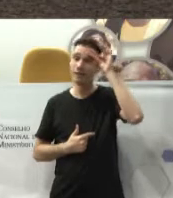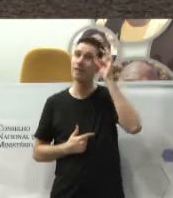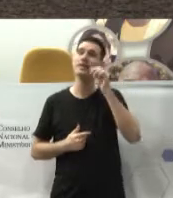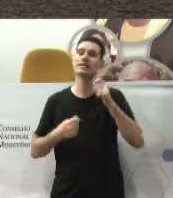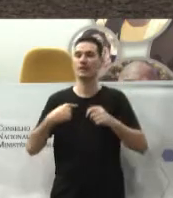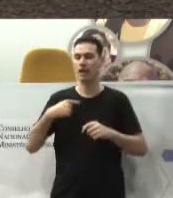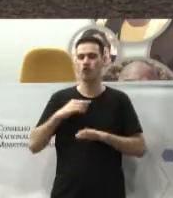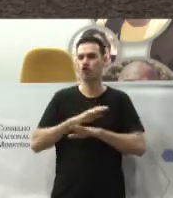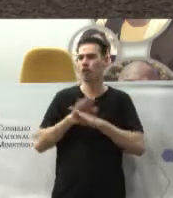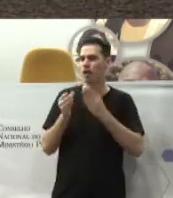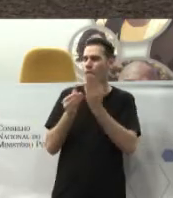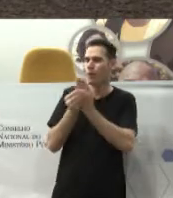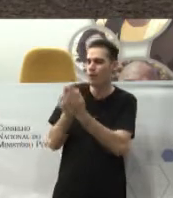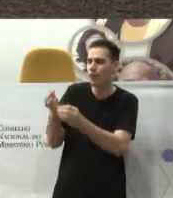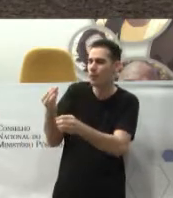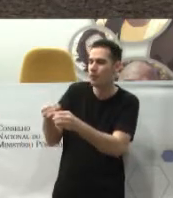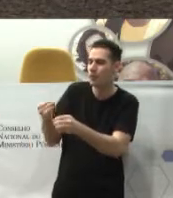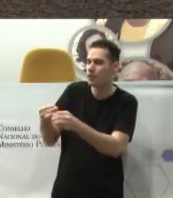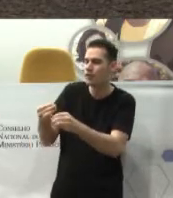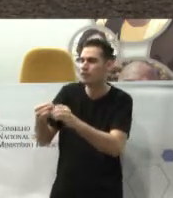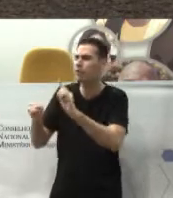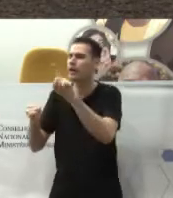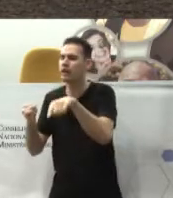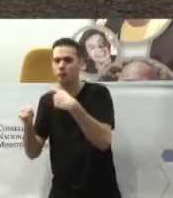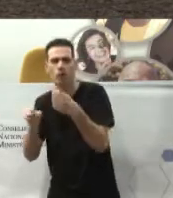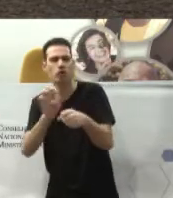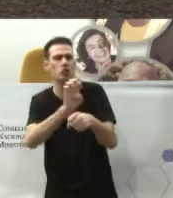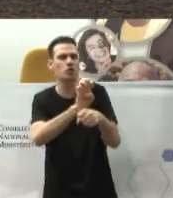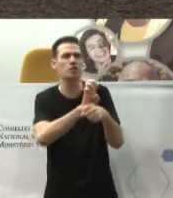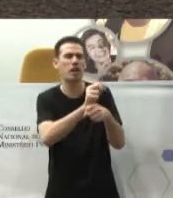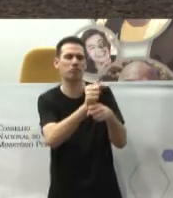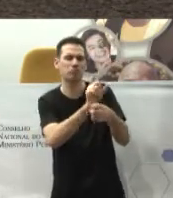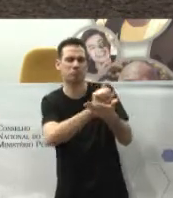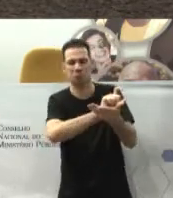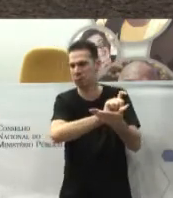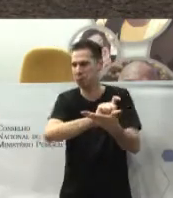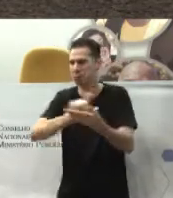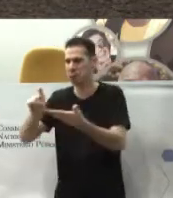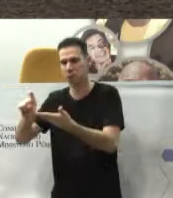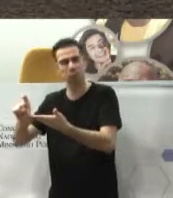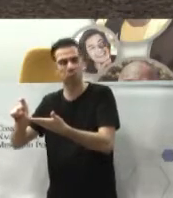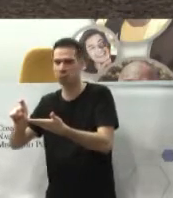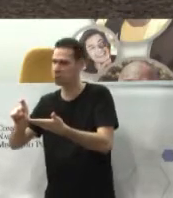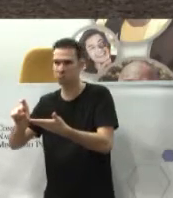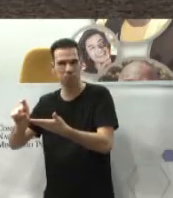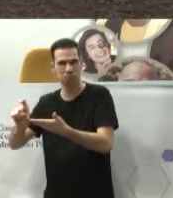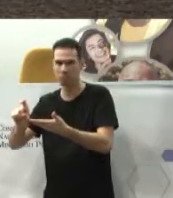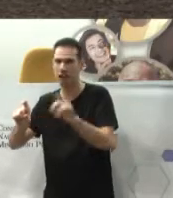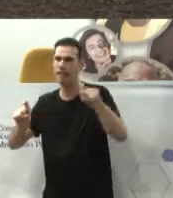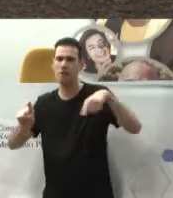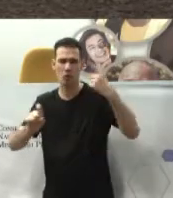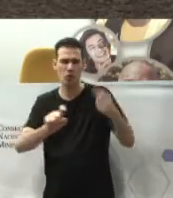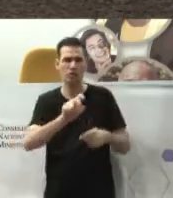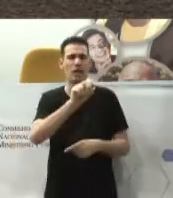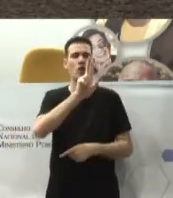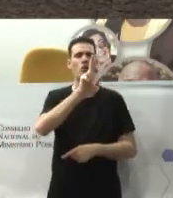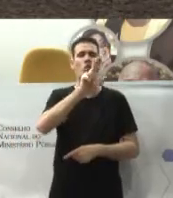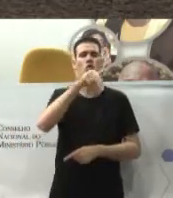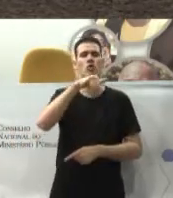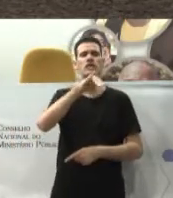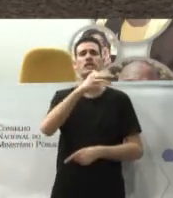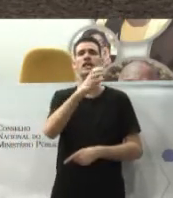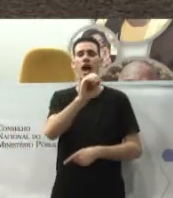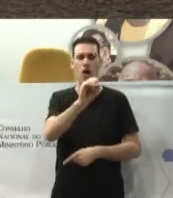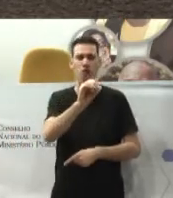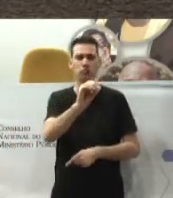processar o município e depois o Estado vai reembolsar o município, porque não vai. Depois a União vai reembolsar o Estado, porque não vai. Isso